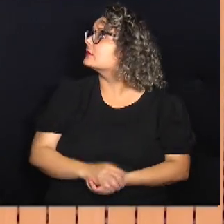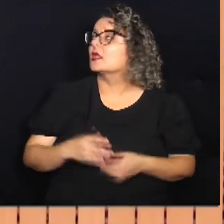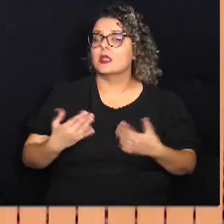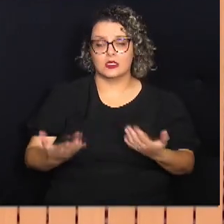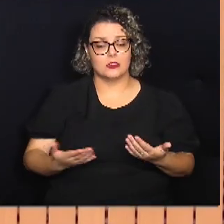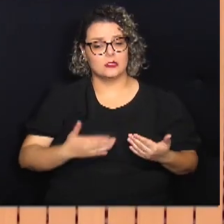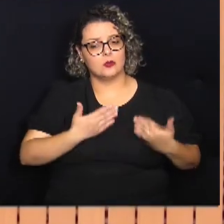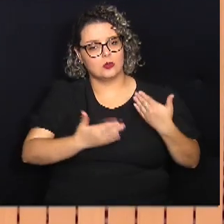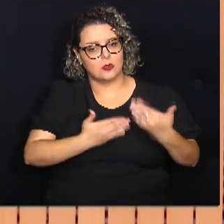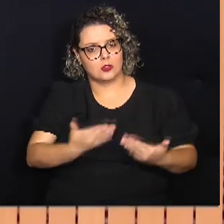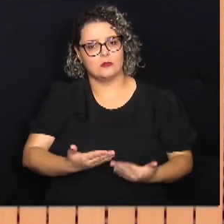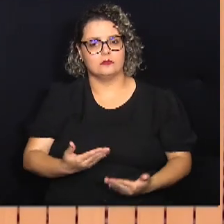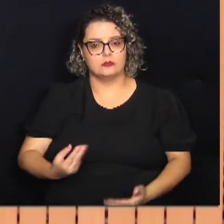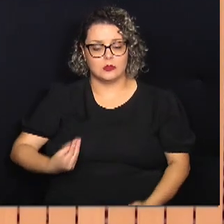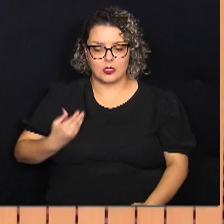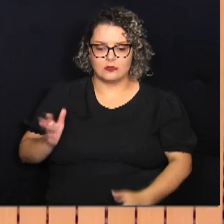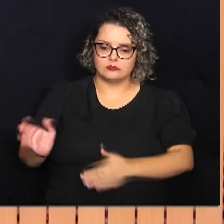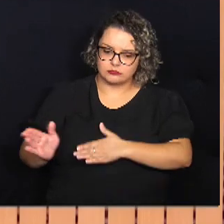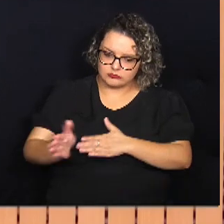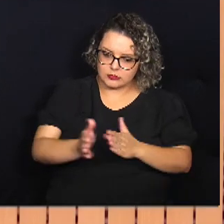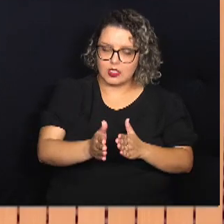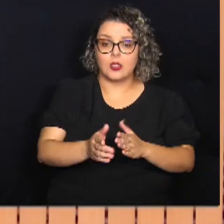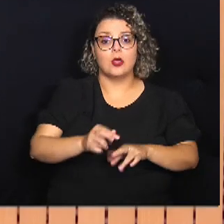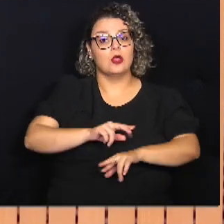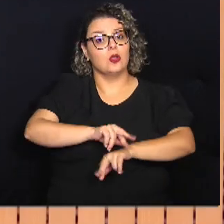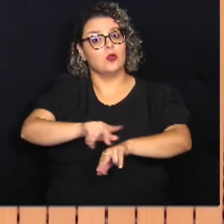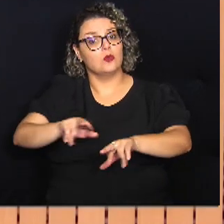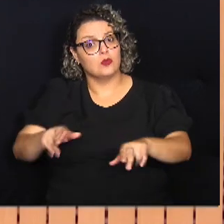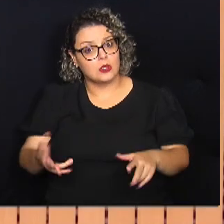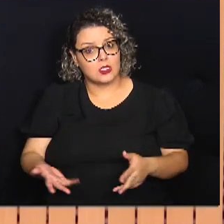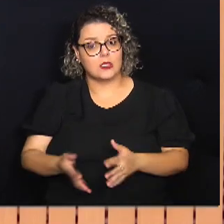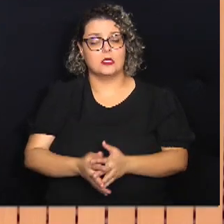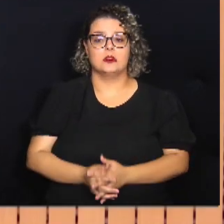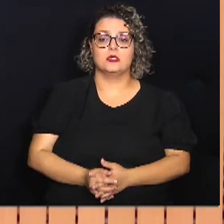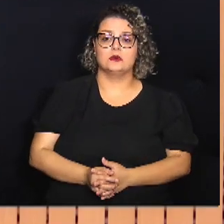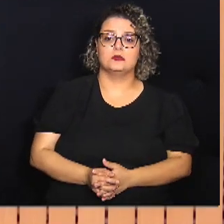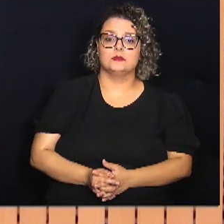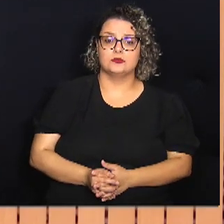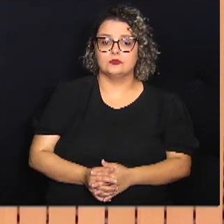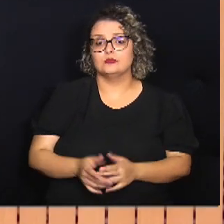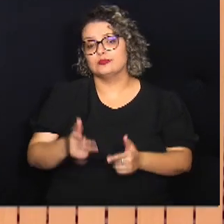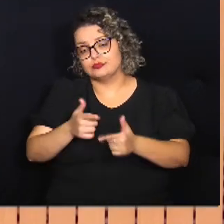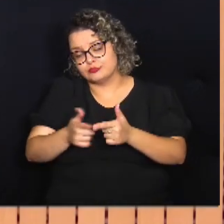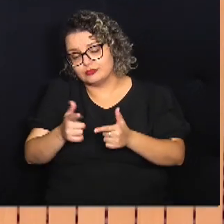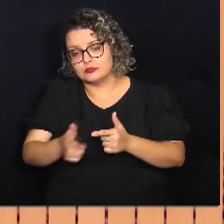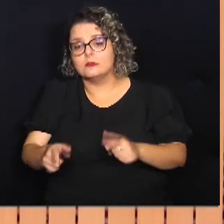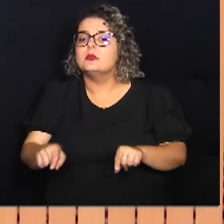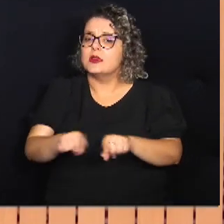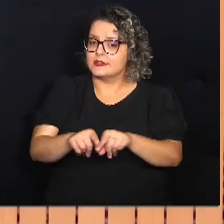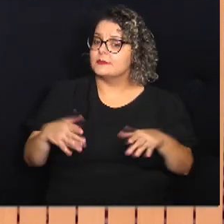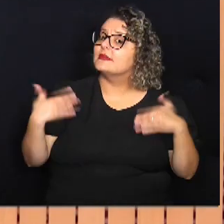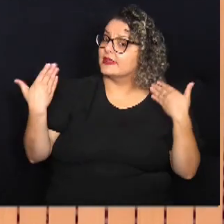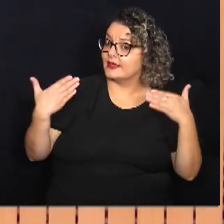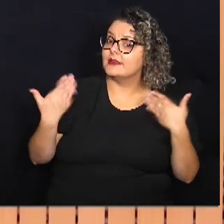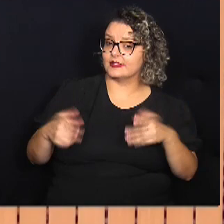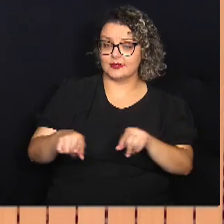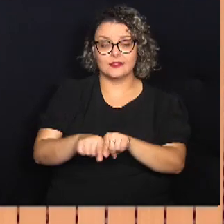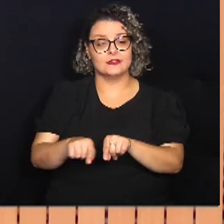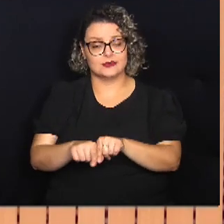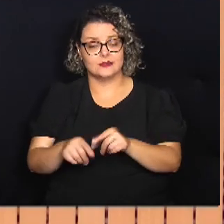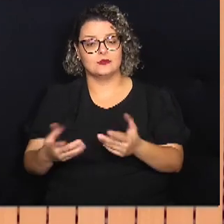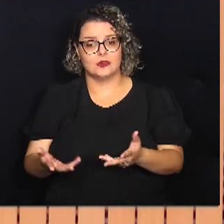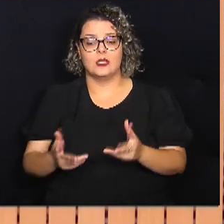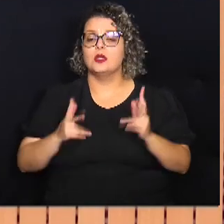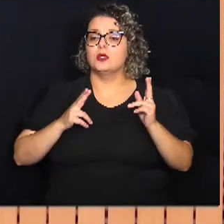da vida que já nos trouxe aí várias amarguras, mas muitas alegrias também, né? E